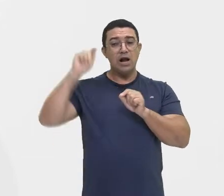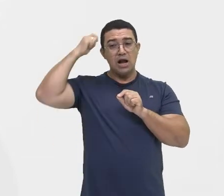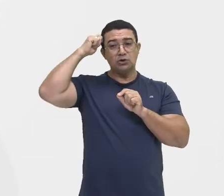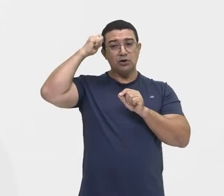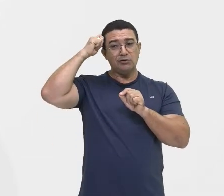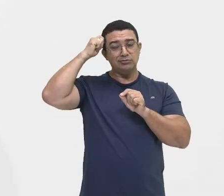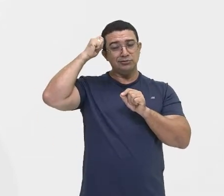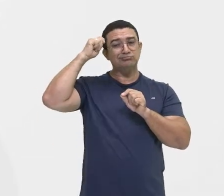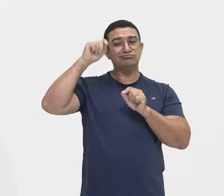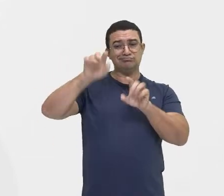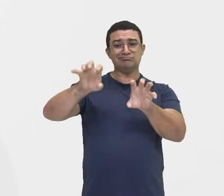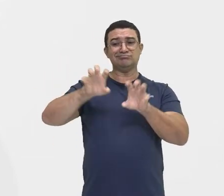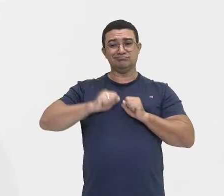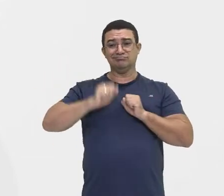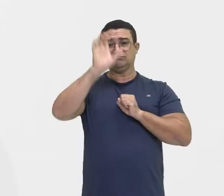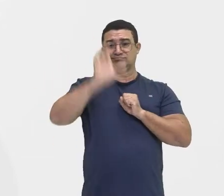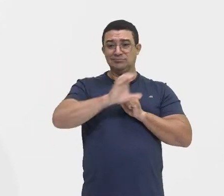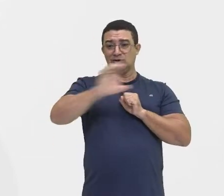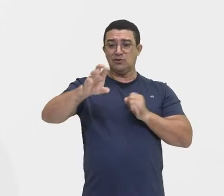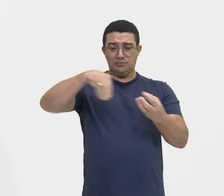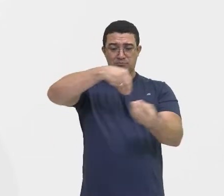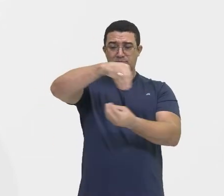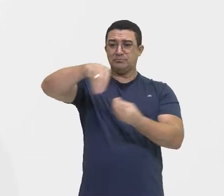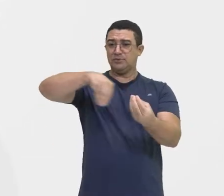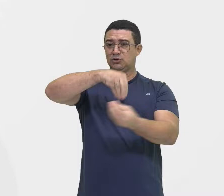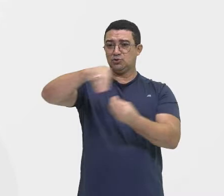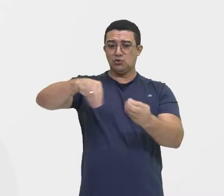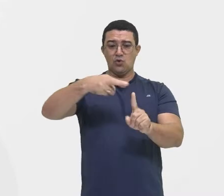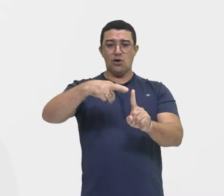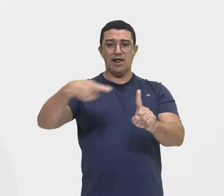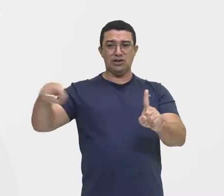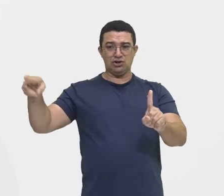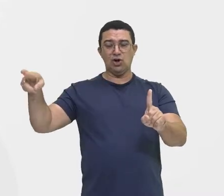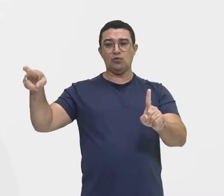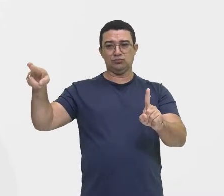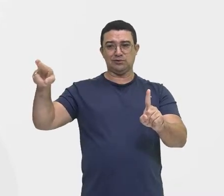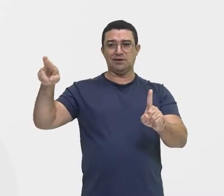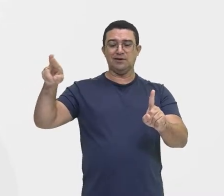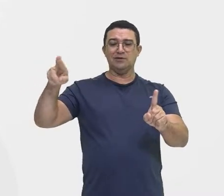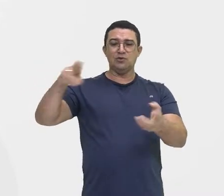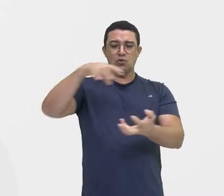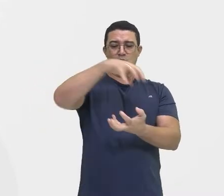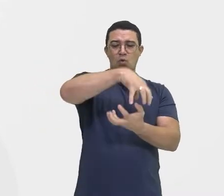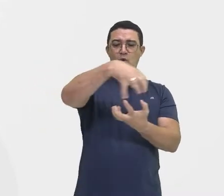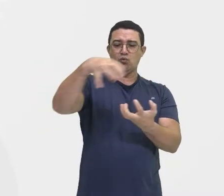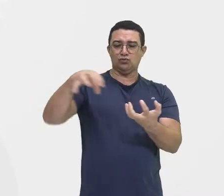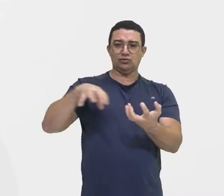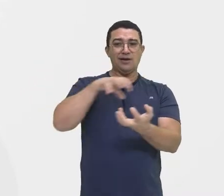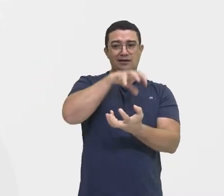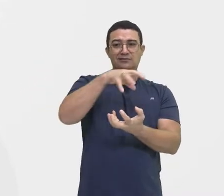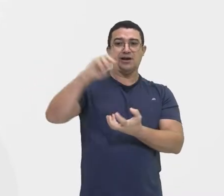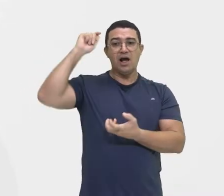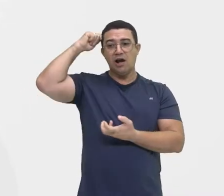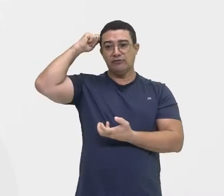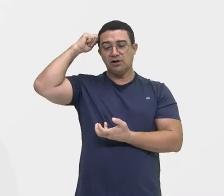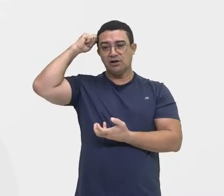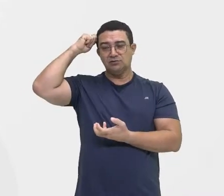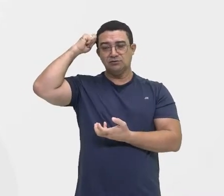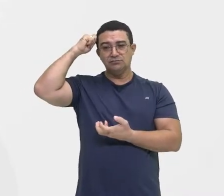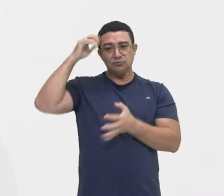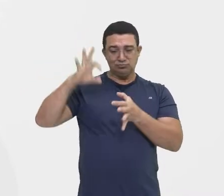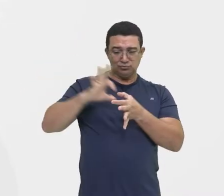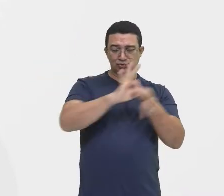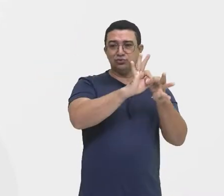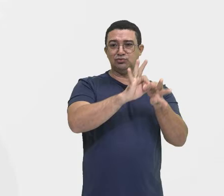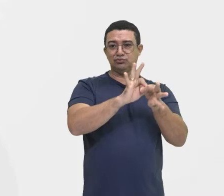diversos grupos de africanos a misturarem as religiões do continente africano com o cristianismo europeu, processo